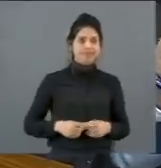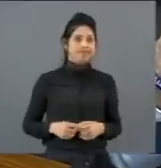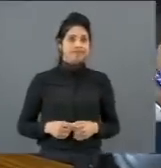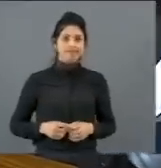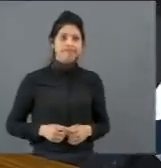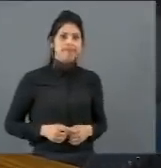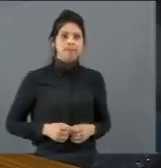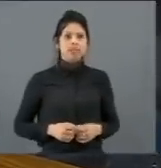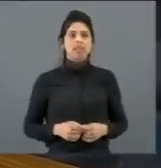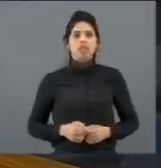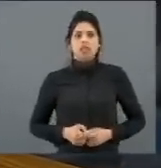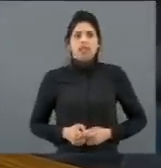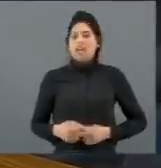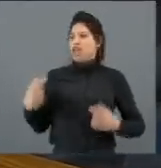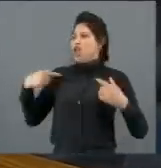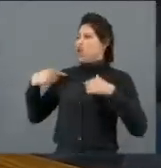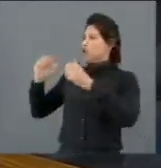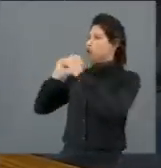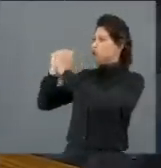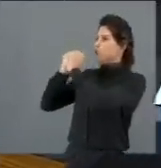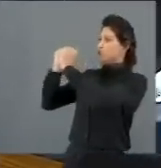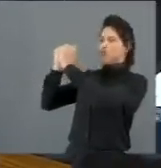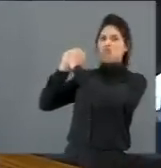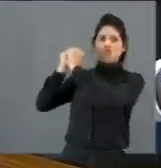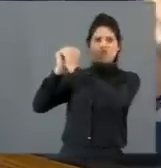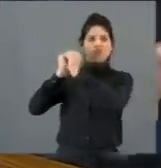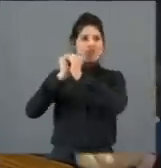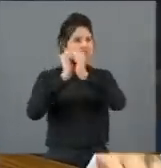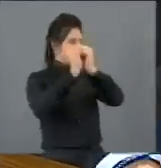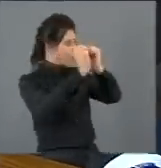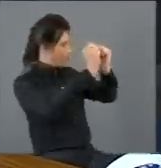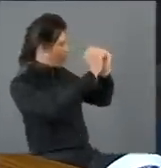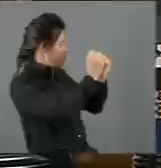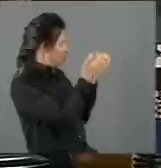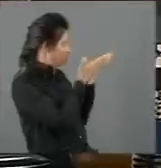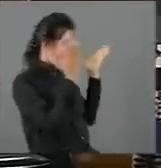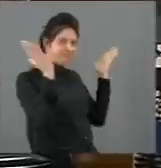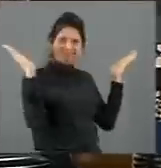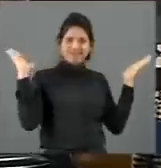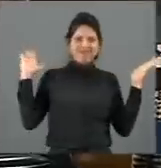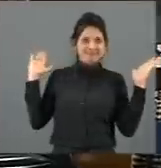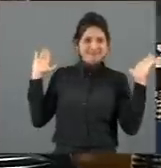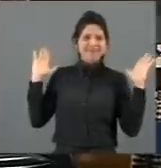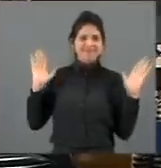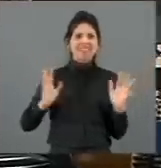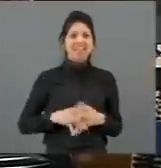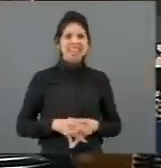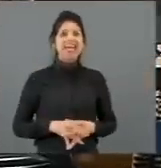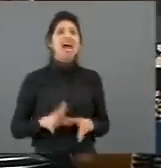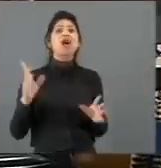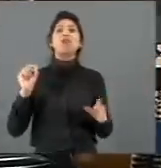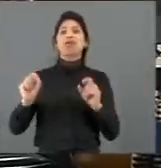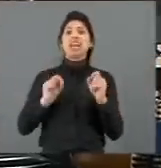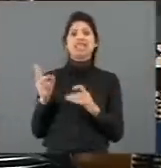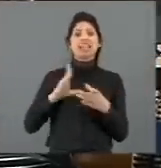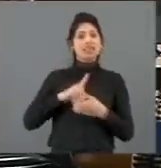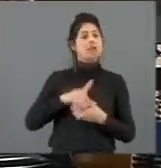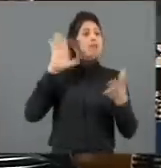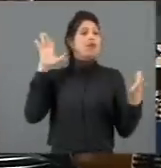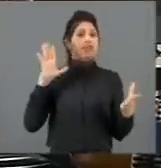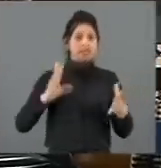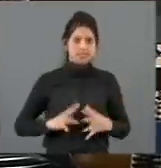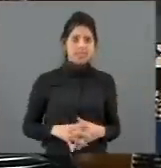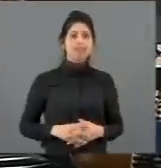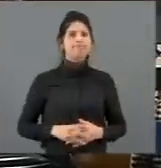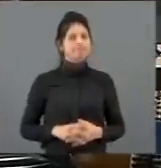somos solidários. Tamo junto, galera. Tamo junto. Tá? Tamo junto. Na democracia relativa.